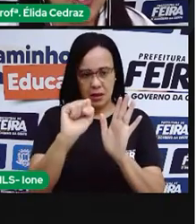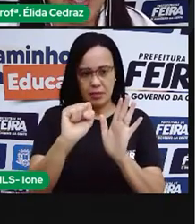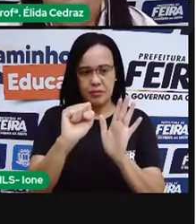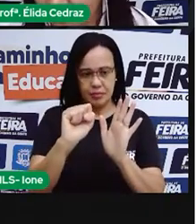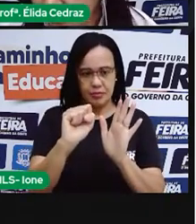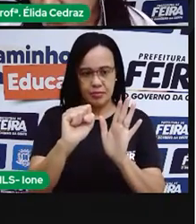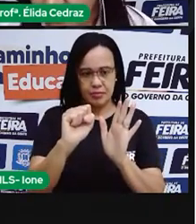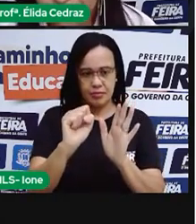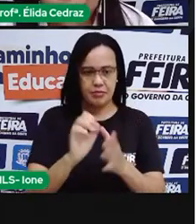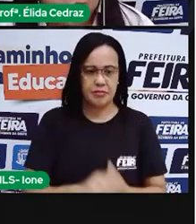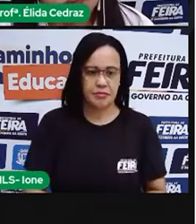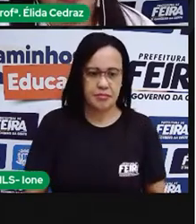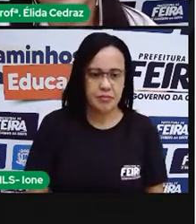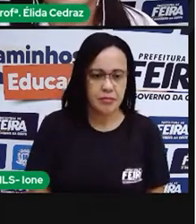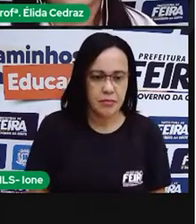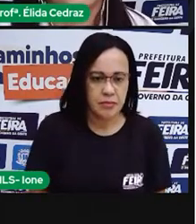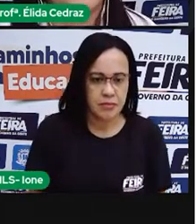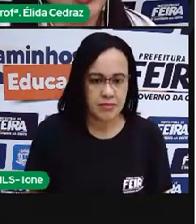tesoura.